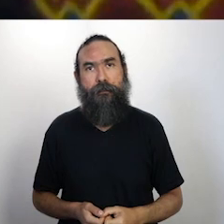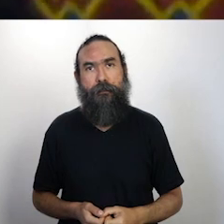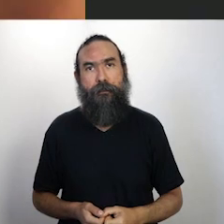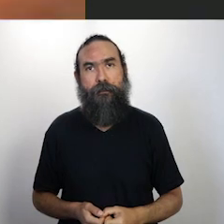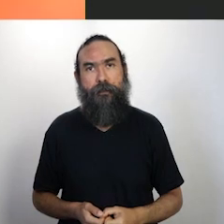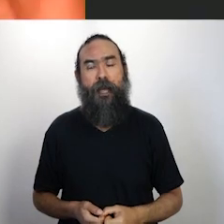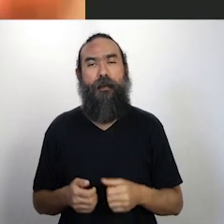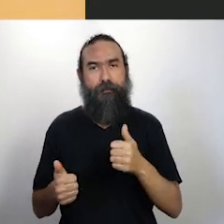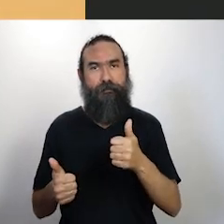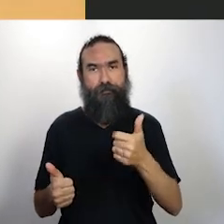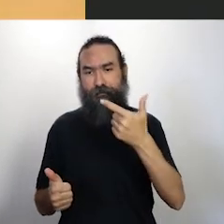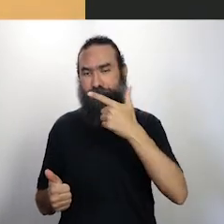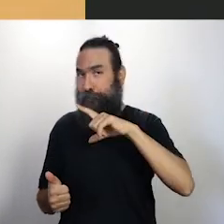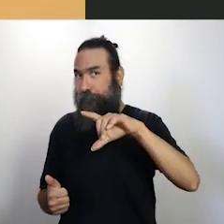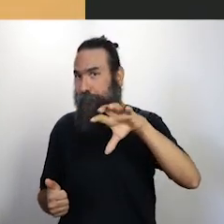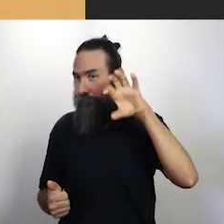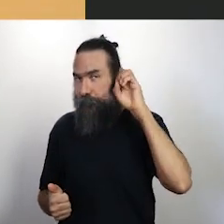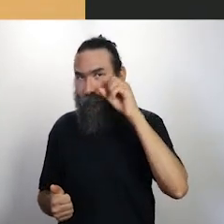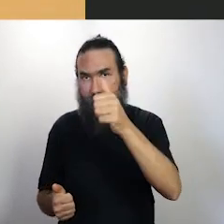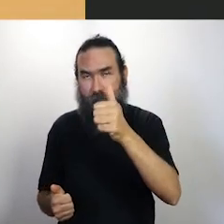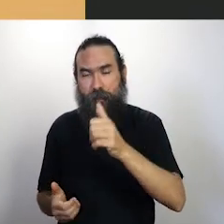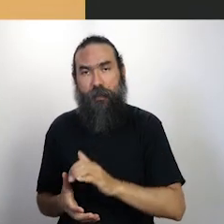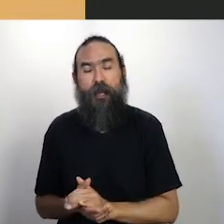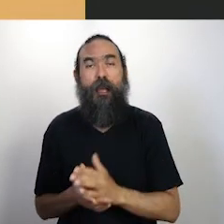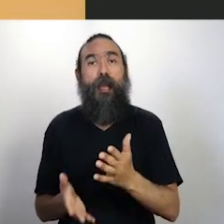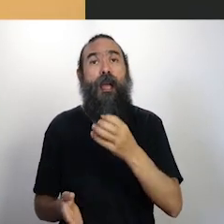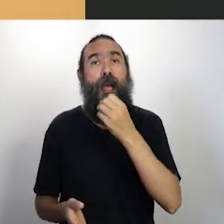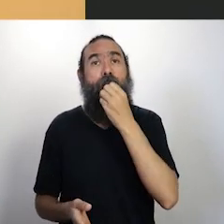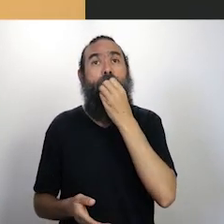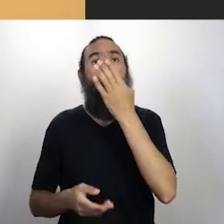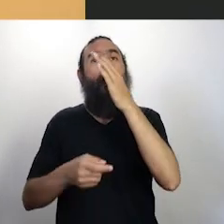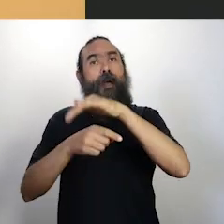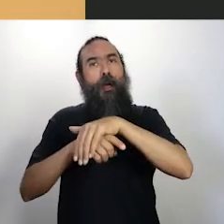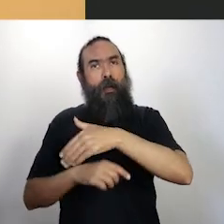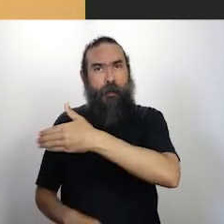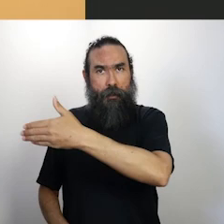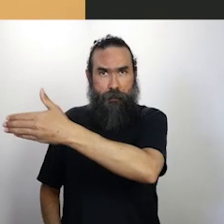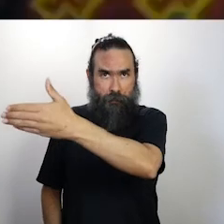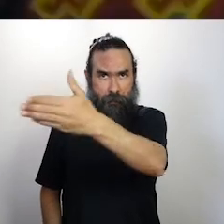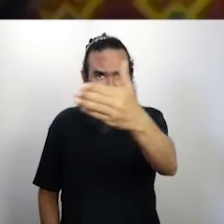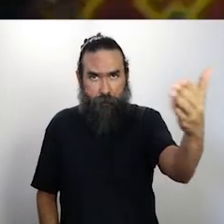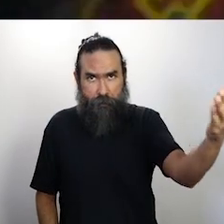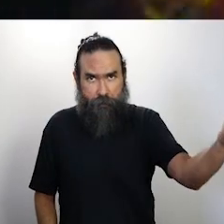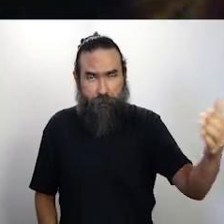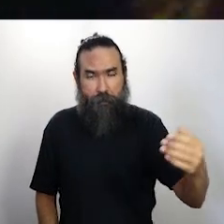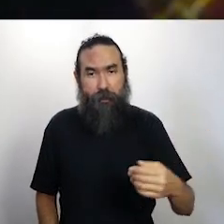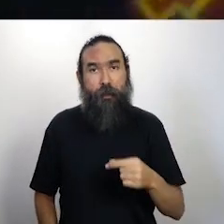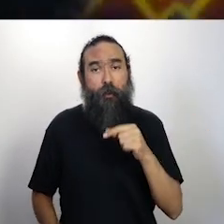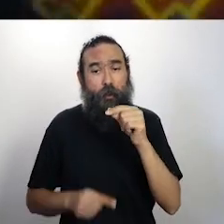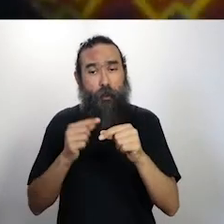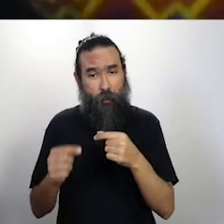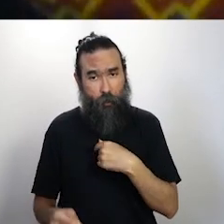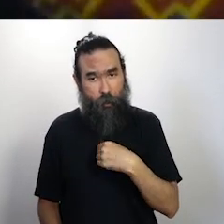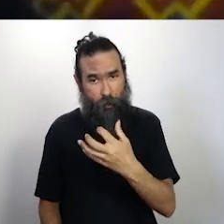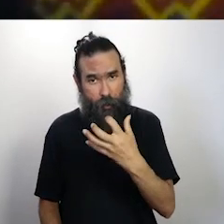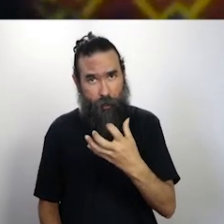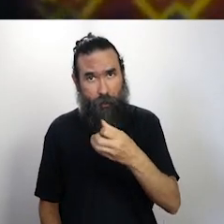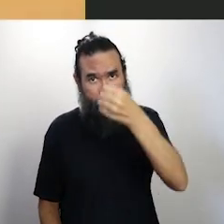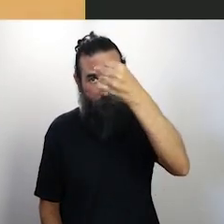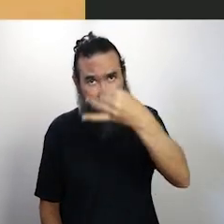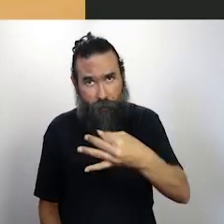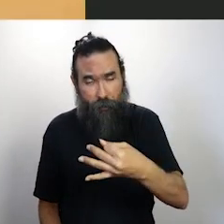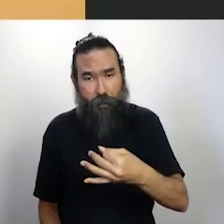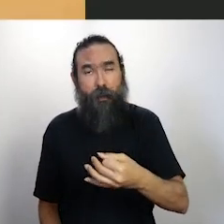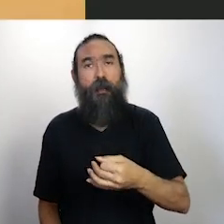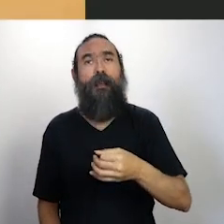agora tem áudio boa noite a todos a única observação que eu pretendia